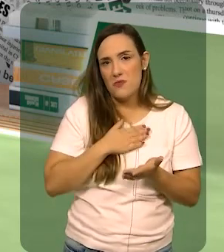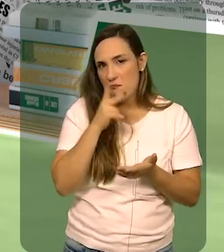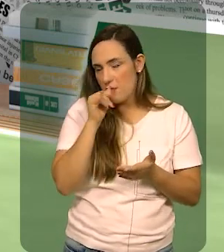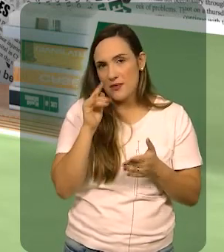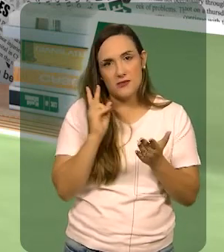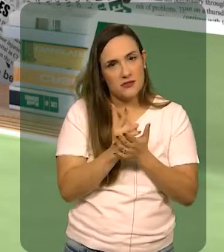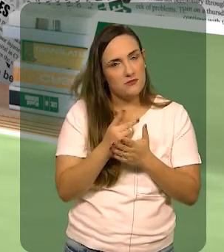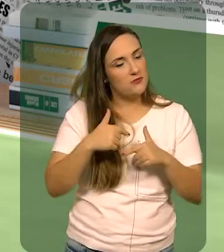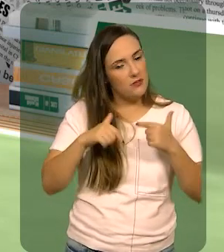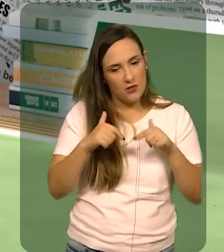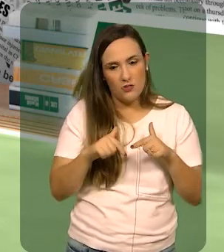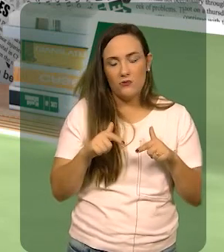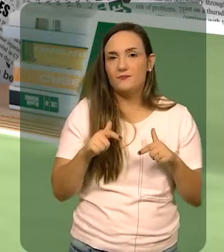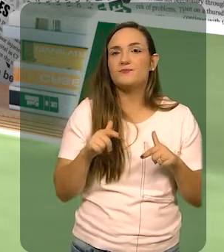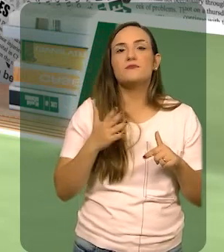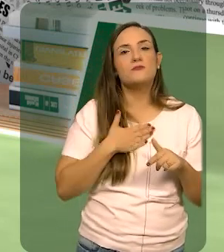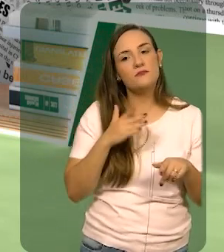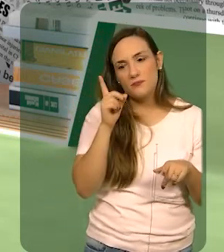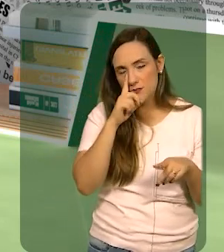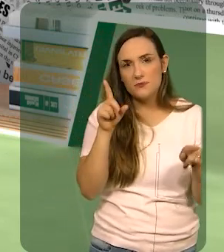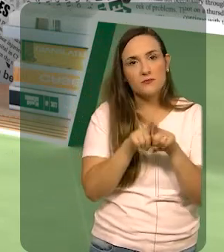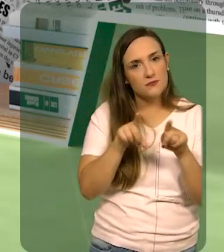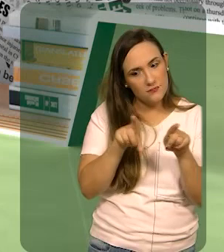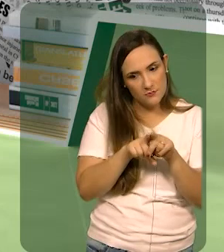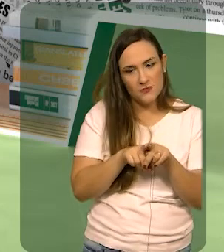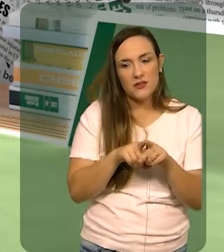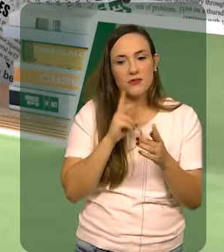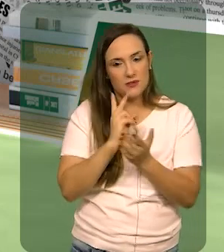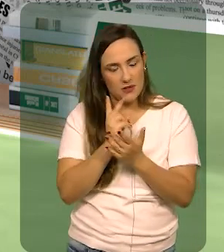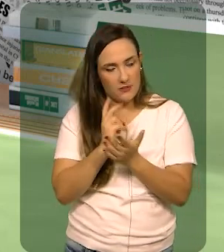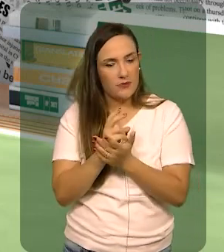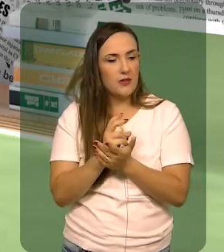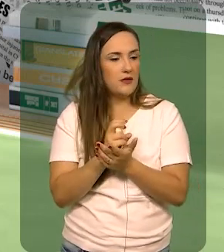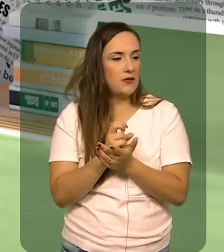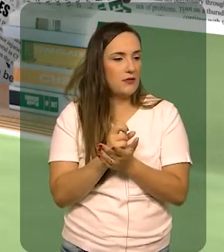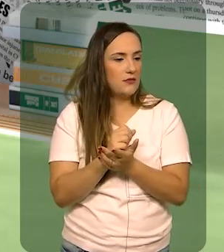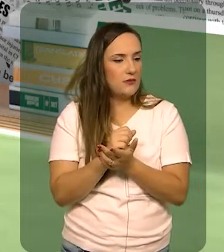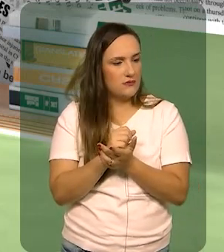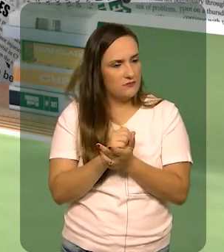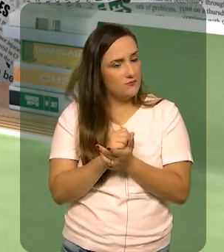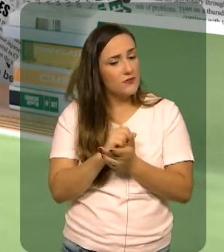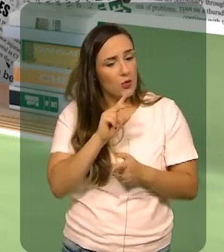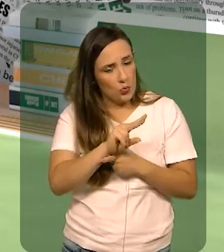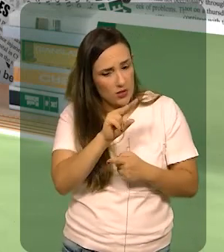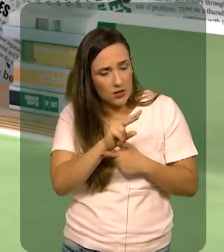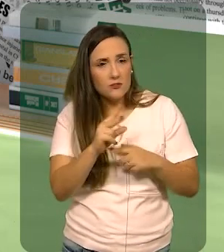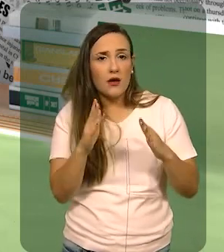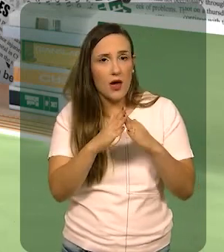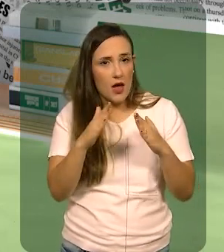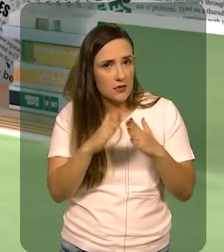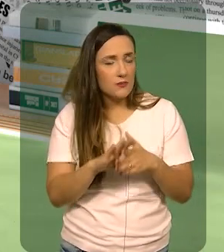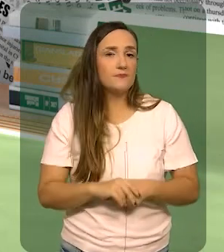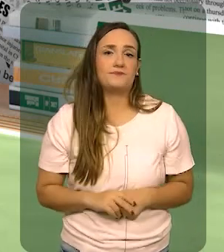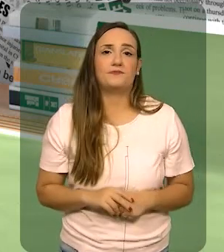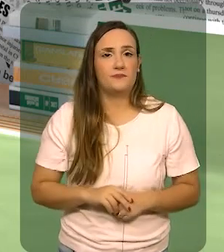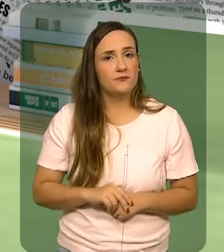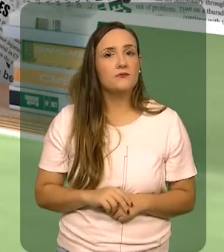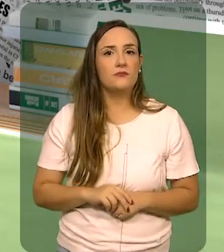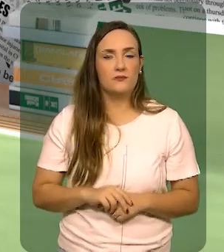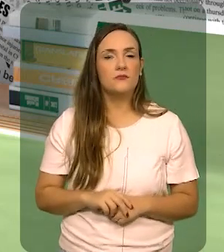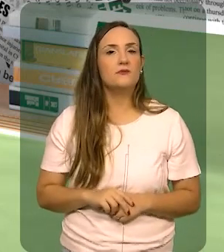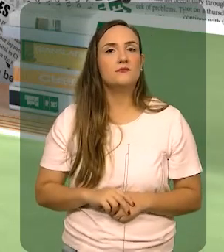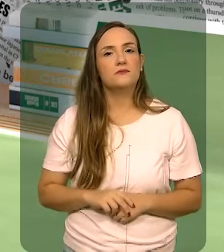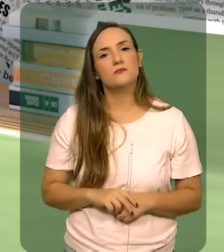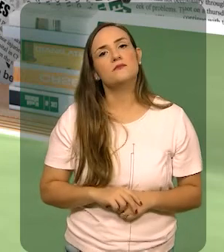Graças ao meu pai que sempre trabalhou na lavoura. A minha mãe também sempre lavando, sendo dono de casa, né? E